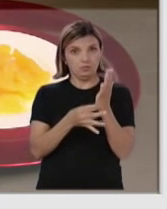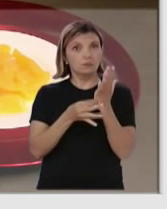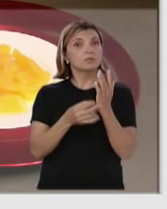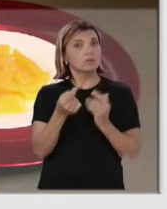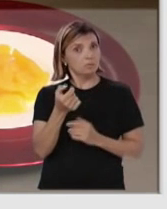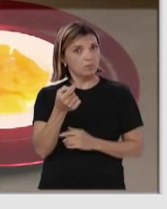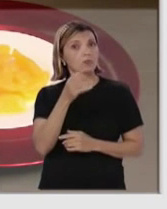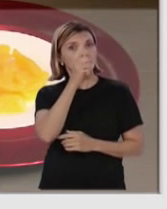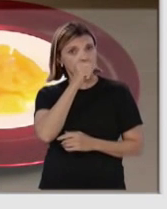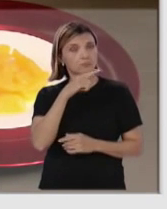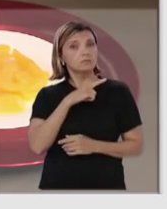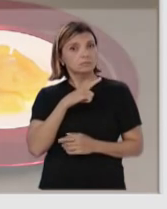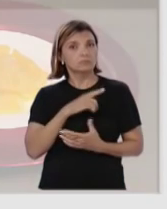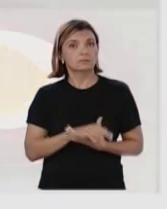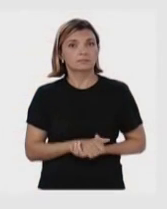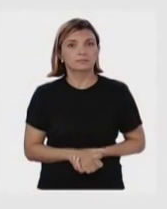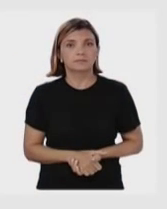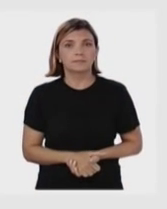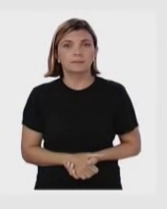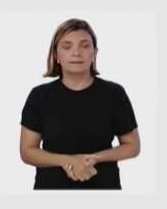gordura. Pouco, tem.